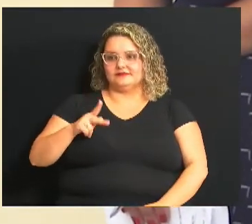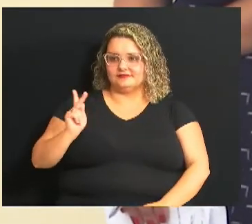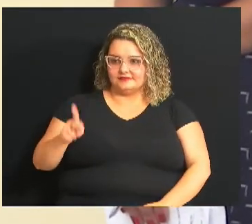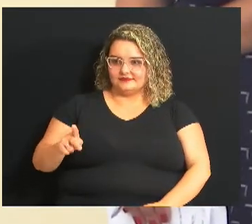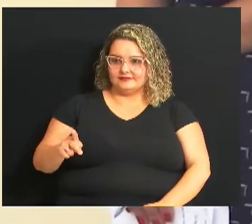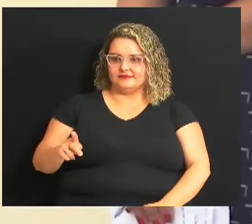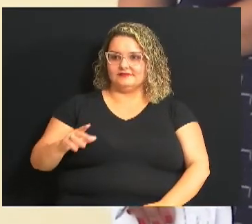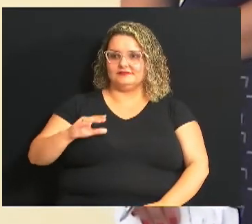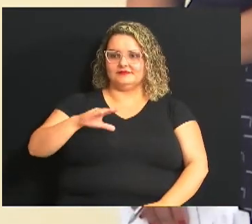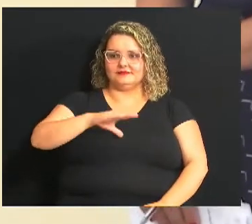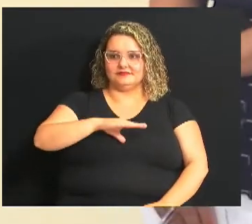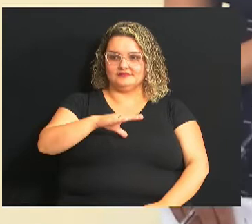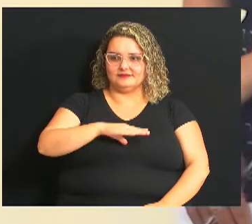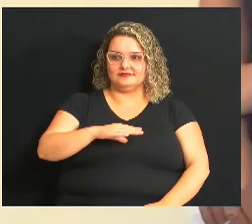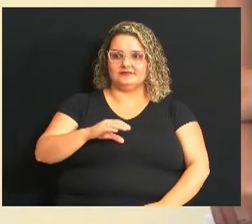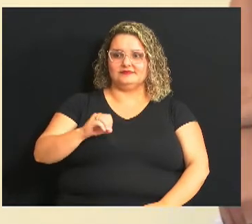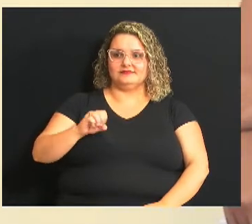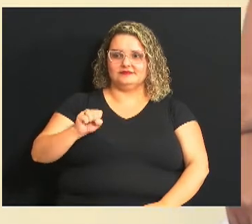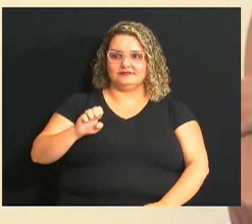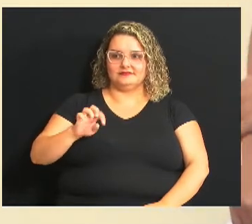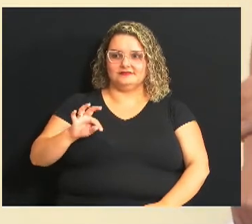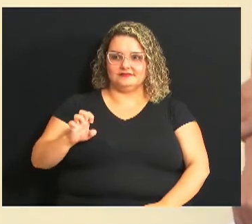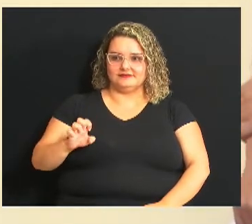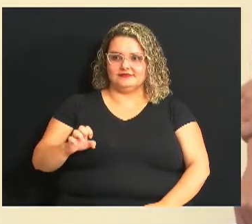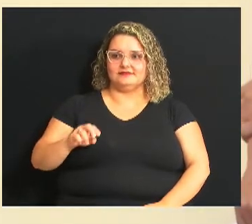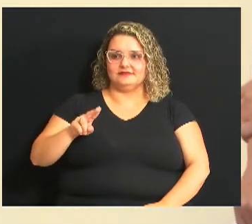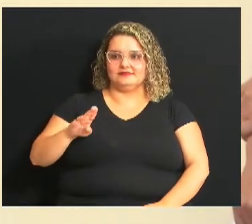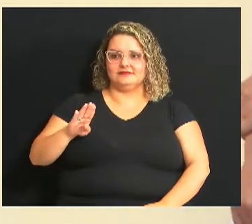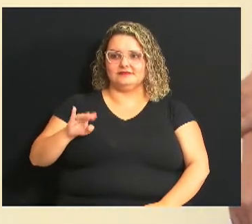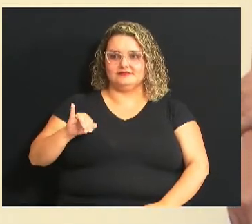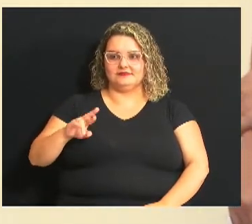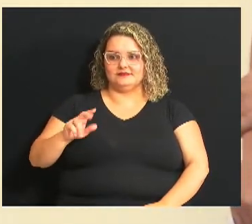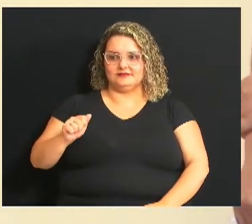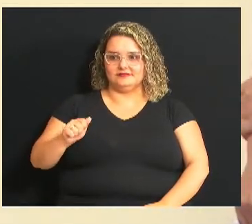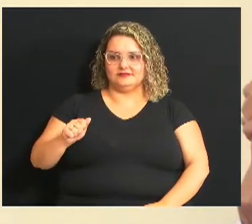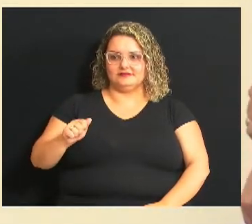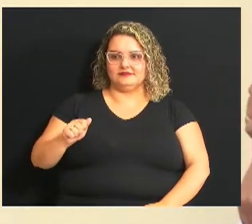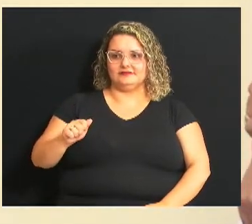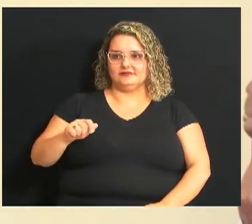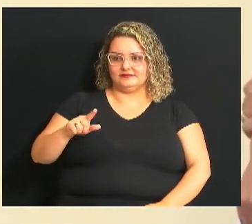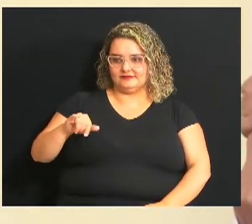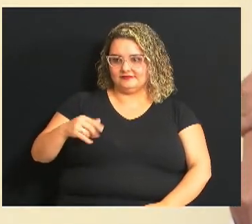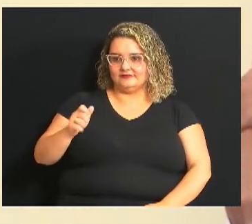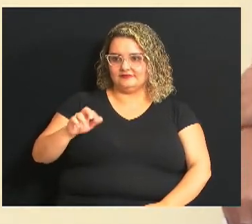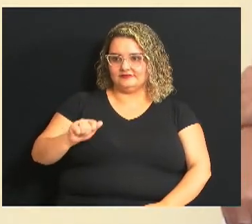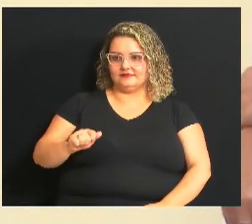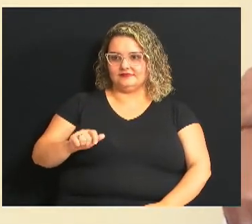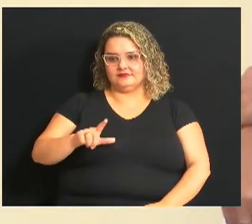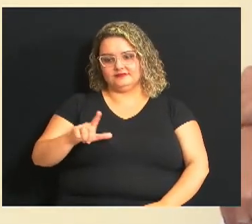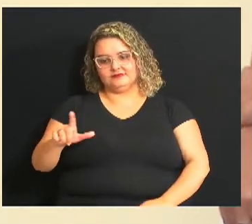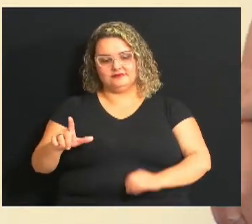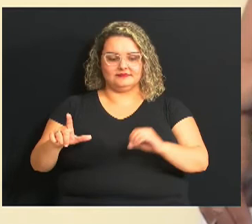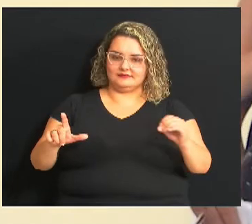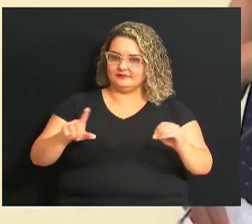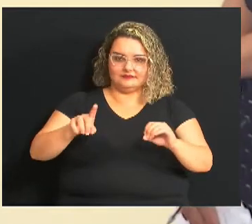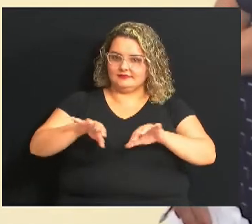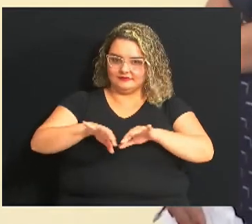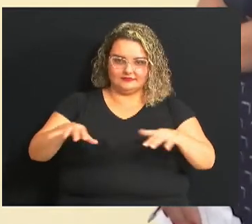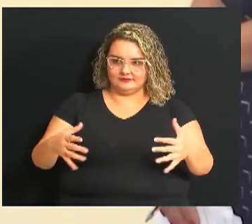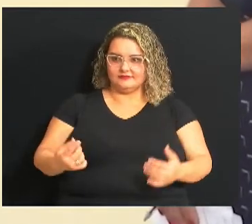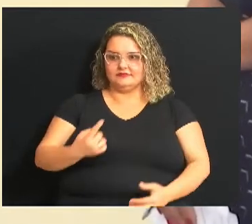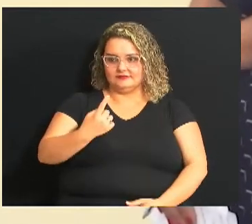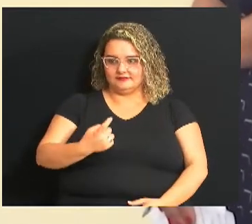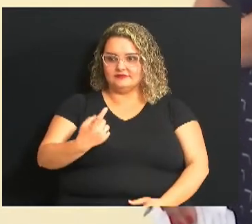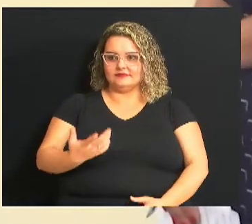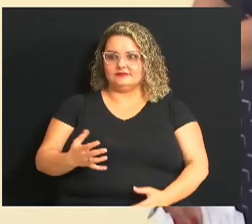Campinas Oeste, o Birajara, que é uma delícia, porque leste e oeste não se divide, é uma coisa única, né? E quero aqui já